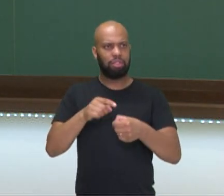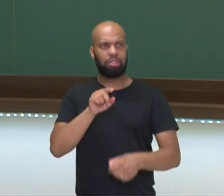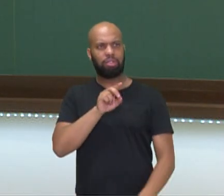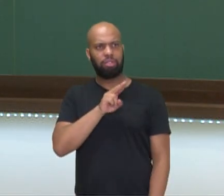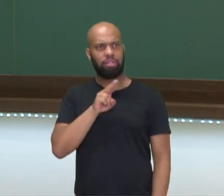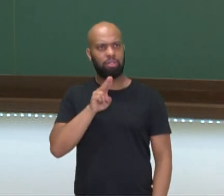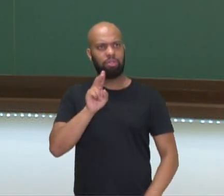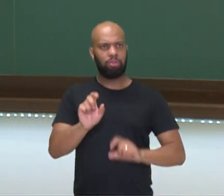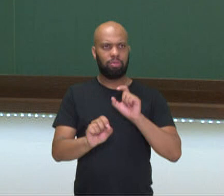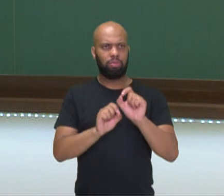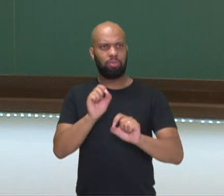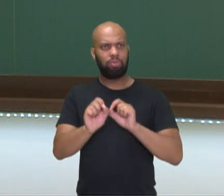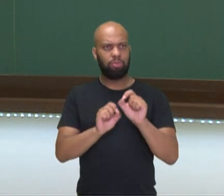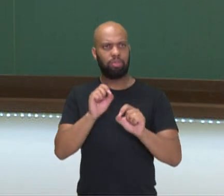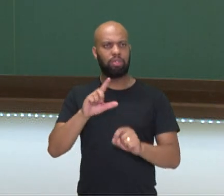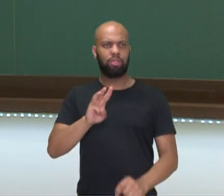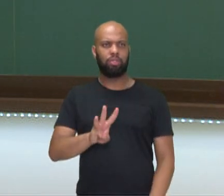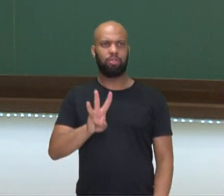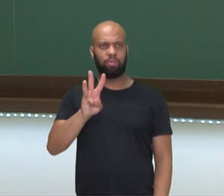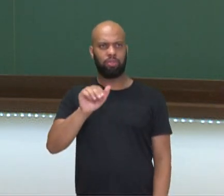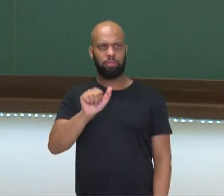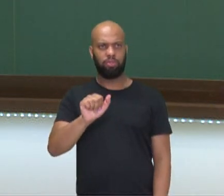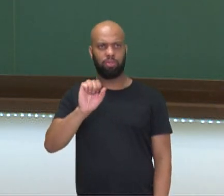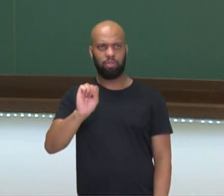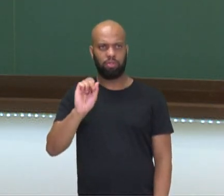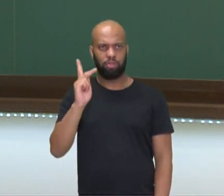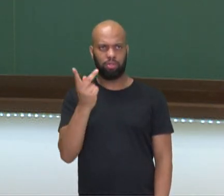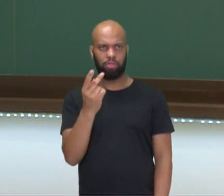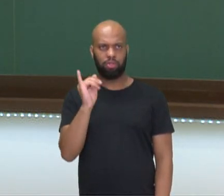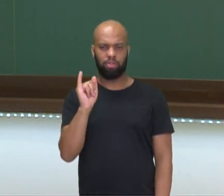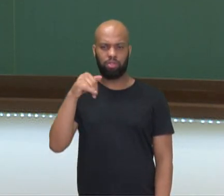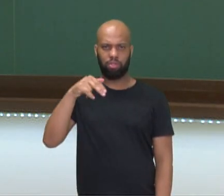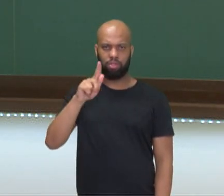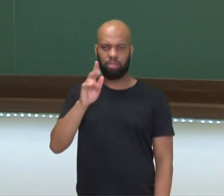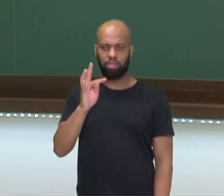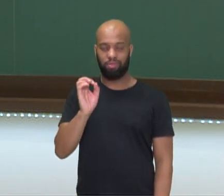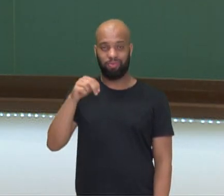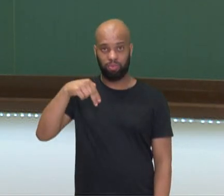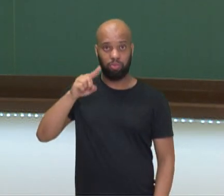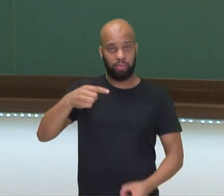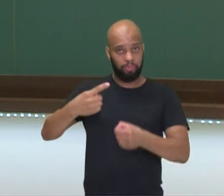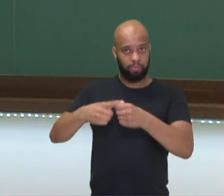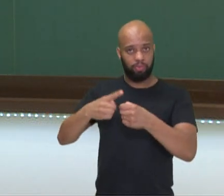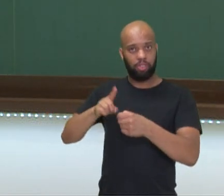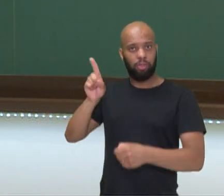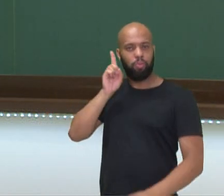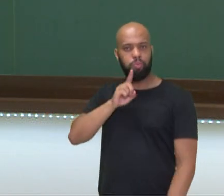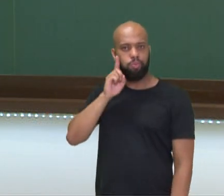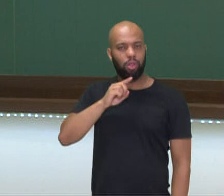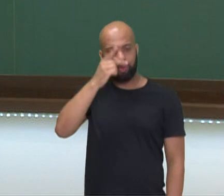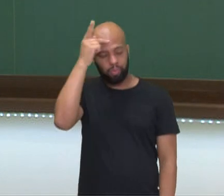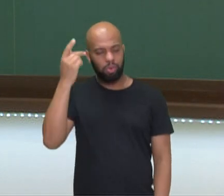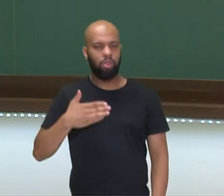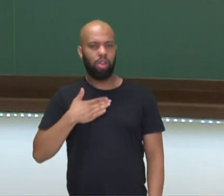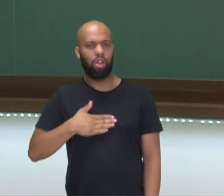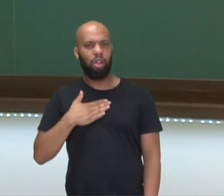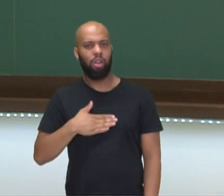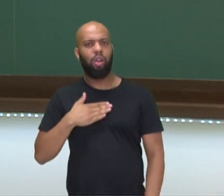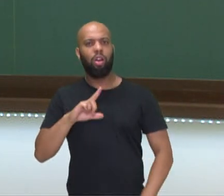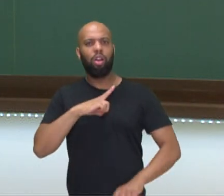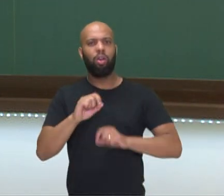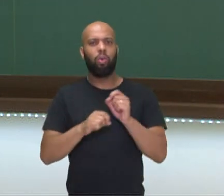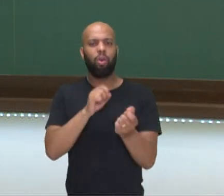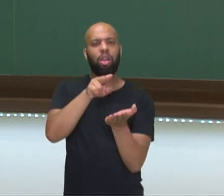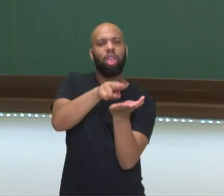a pessoa, no caso o nosso autor aqui, gosta de nadar, deitar-se no sol, acampar e passar as noites na casa